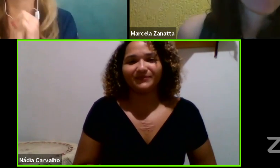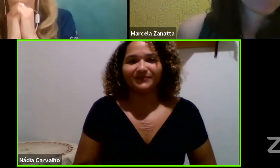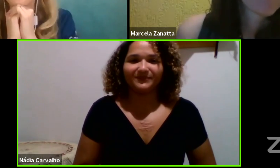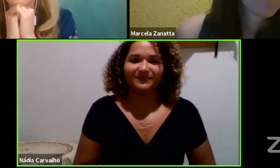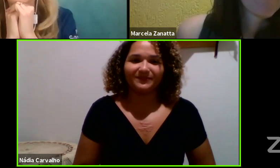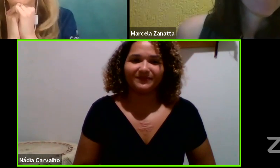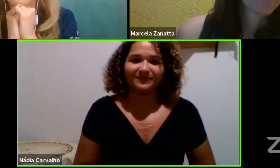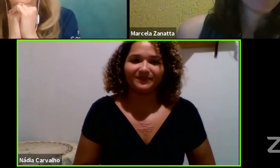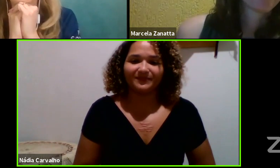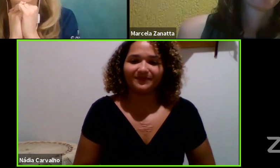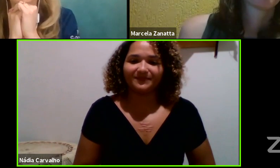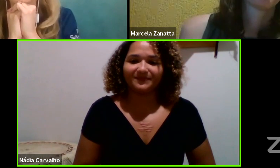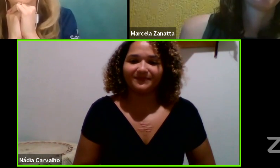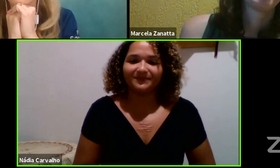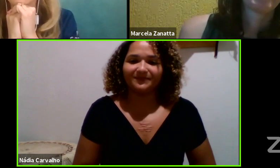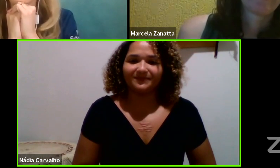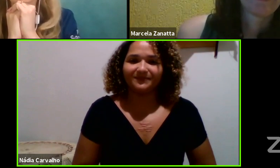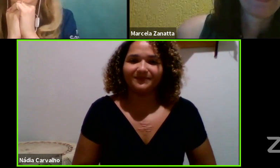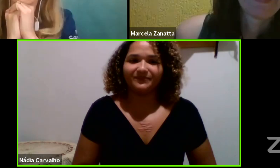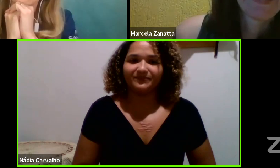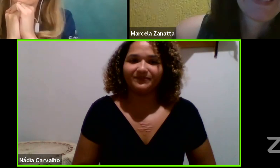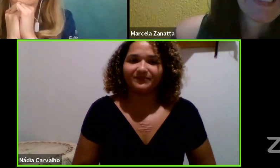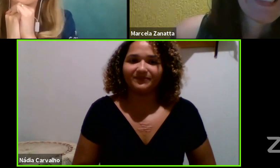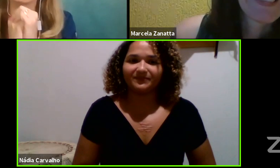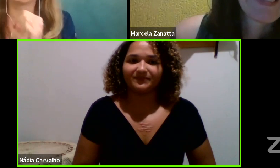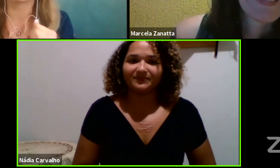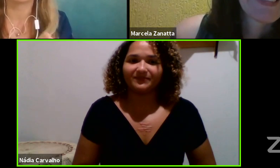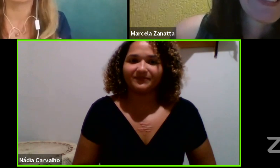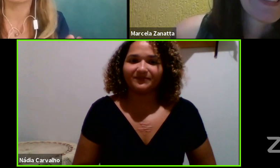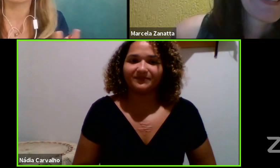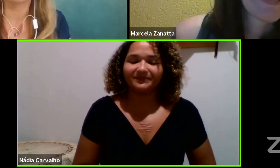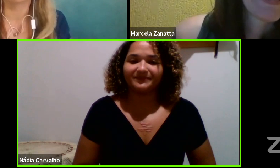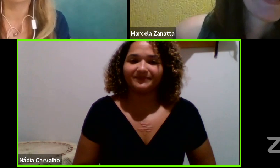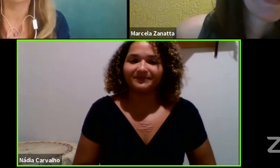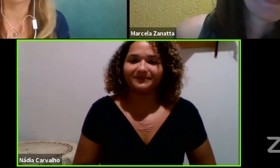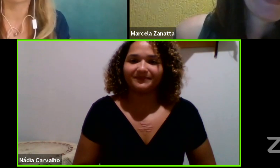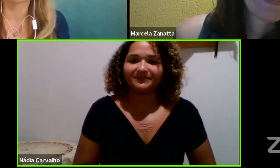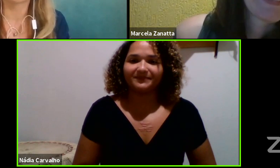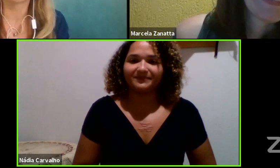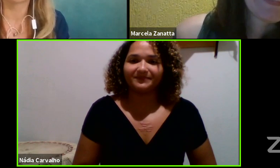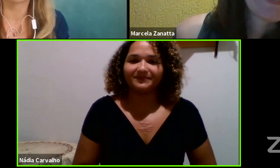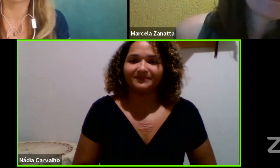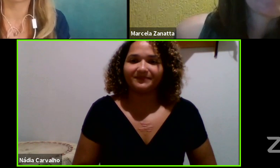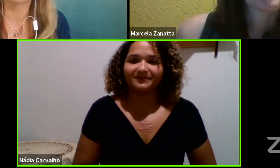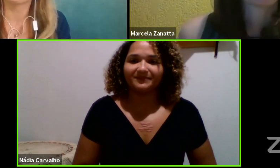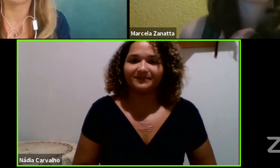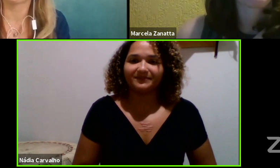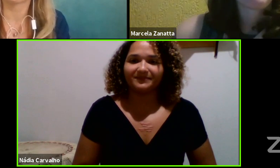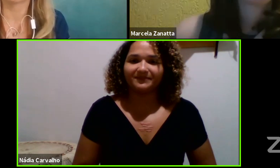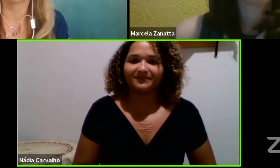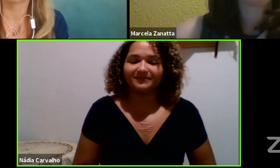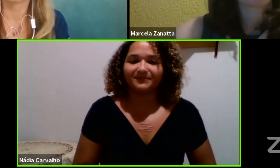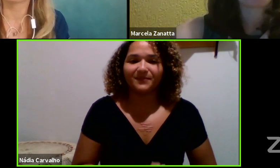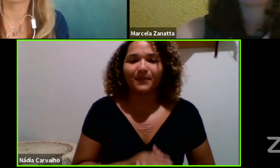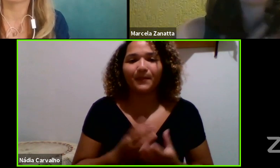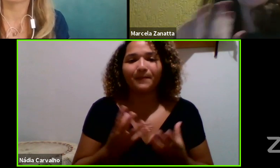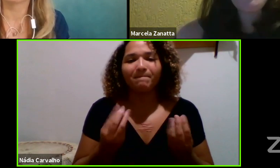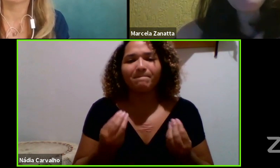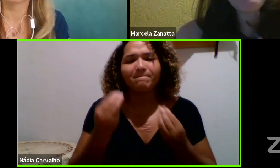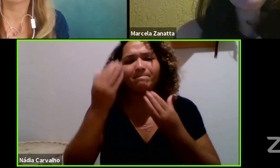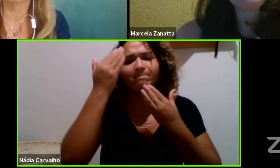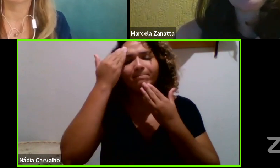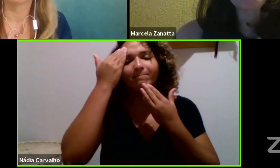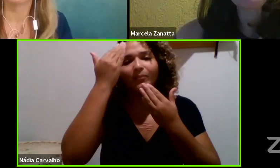poder se despedir e deixar um recadinho final para as pessoas que estão participando. Carol, obrigada. Foi uma honra